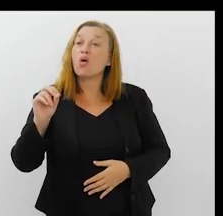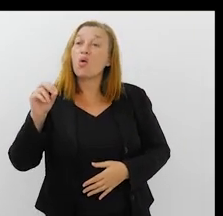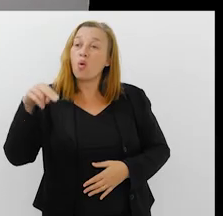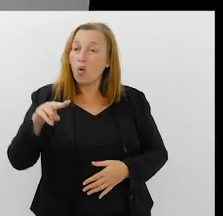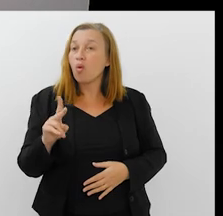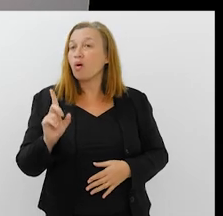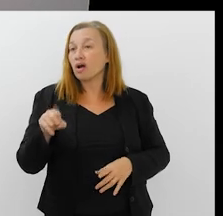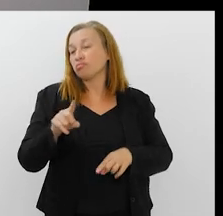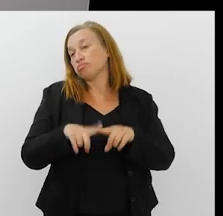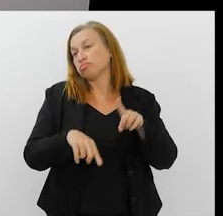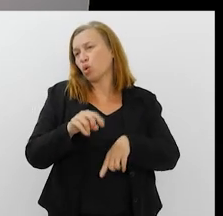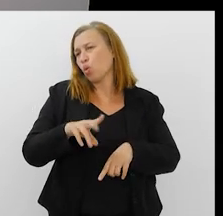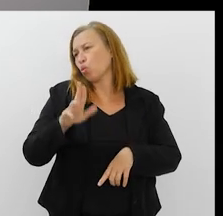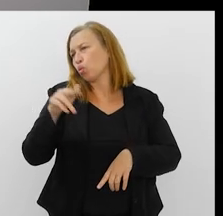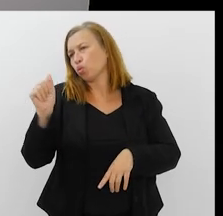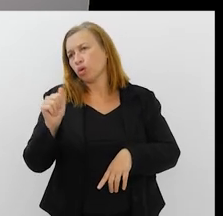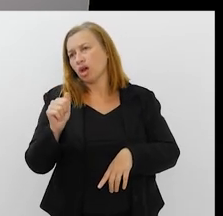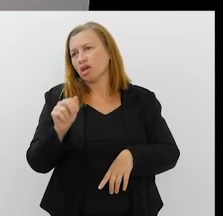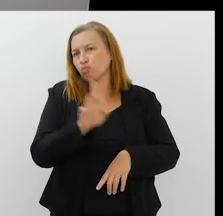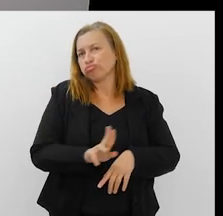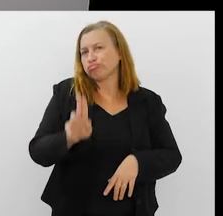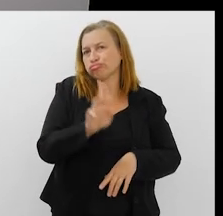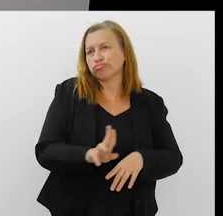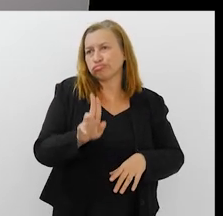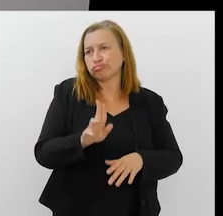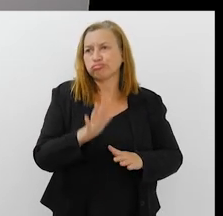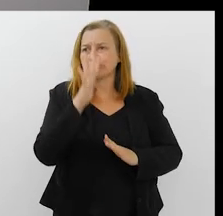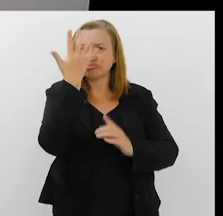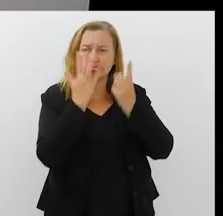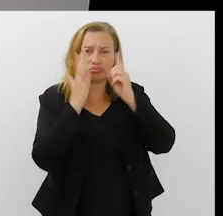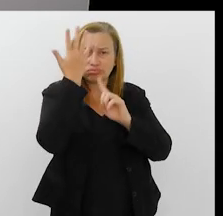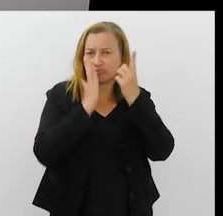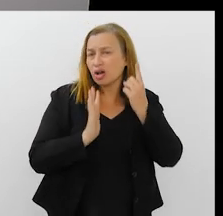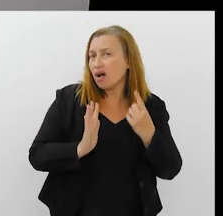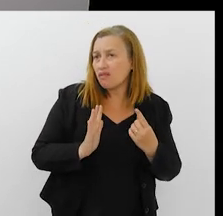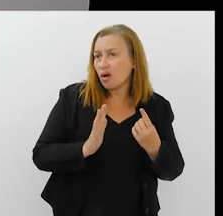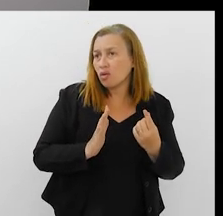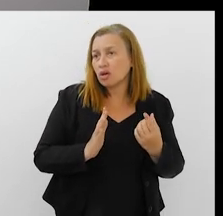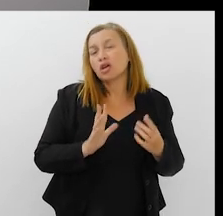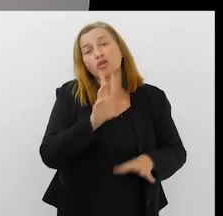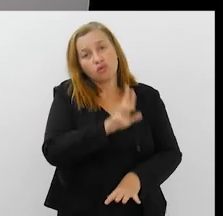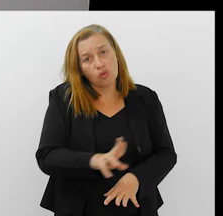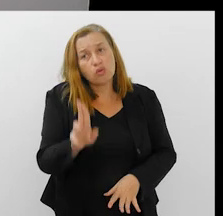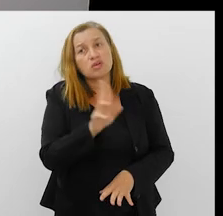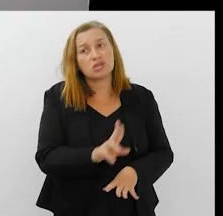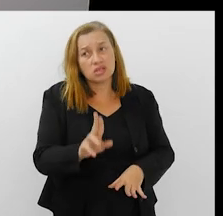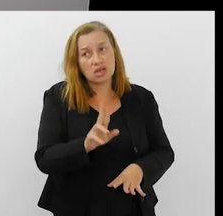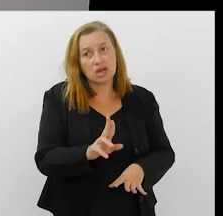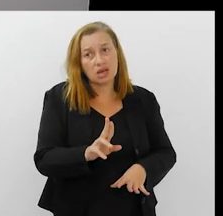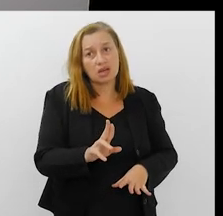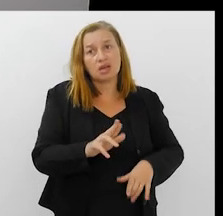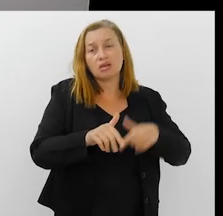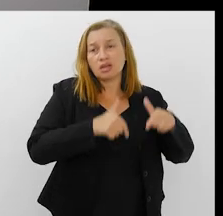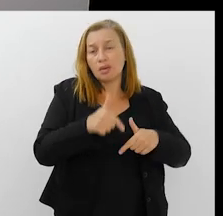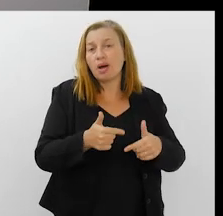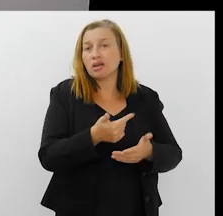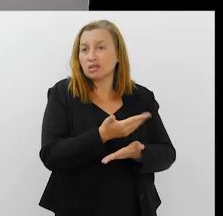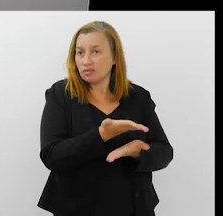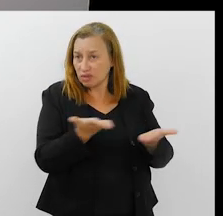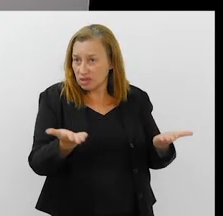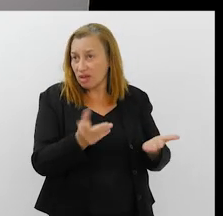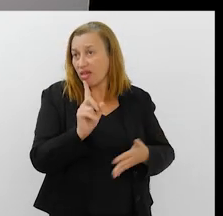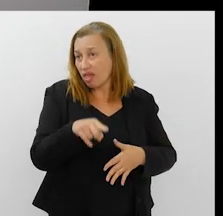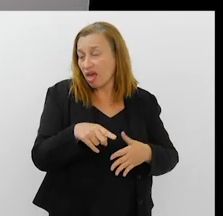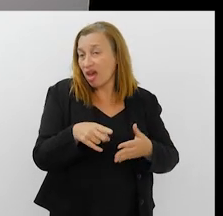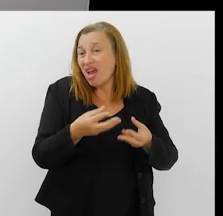um equipamento que jamais seria usado no carnaval com a intensidade que foi usada pelos trabalhos de vocês,